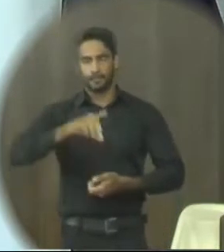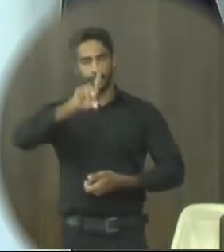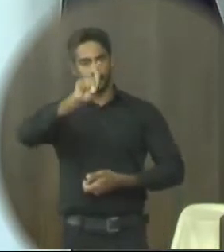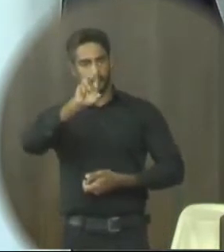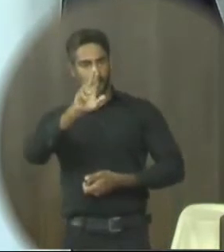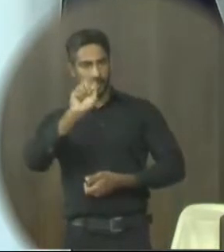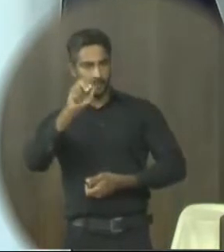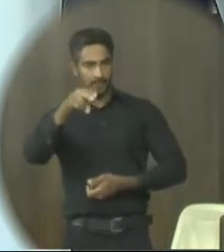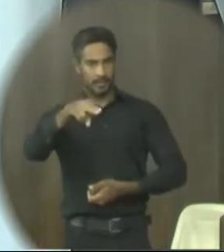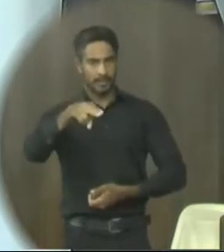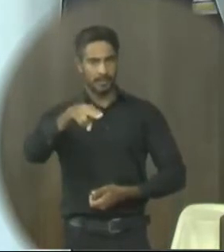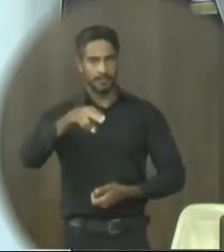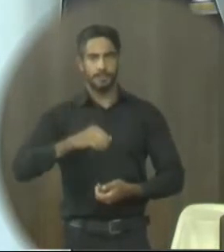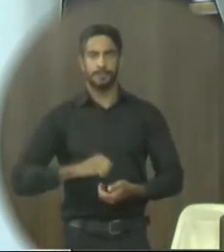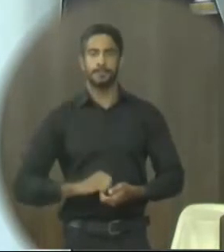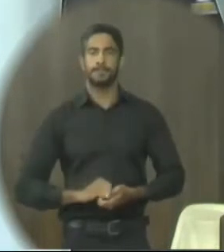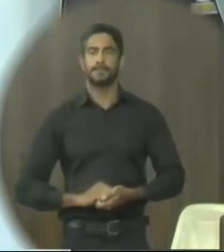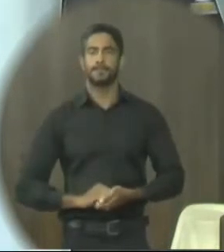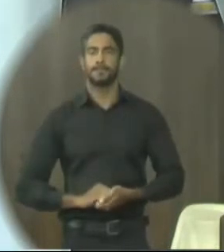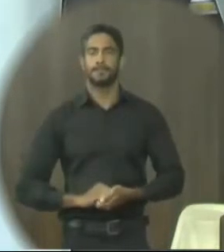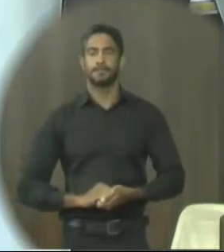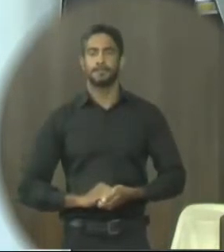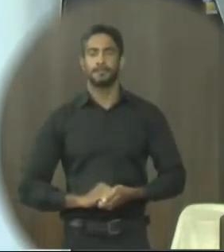Derlan Miranda dos Reis.